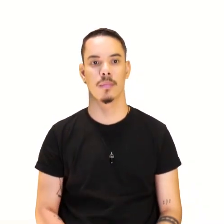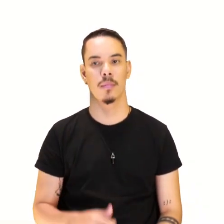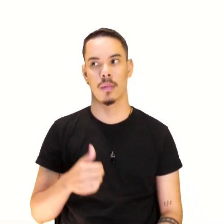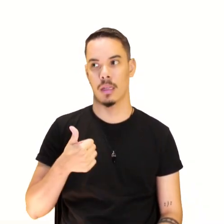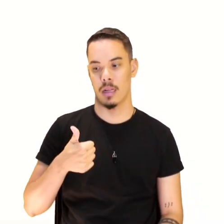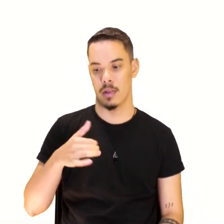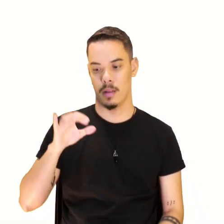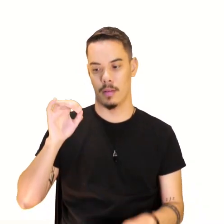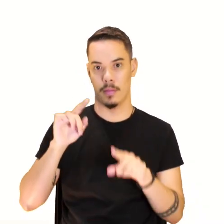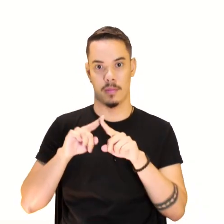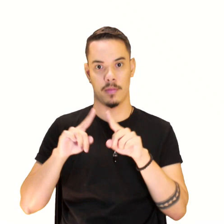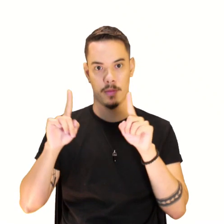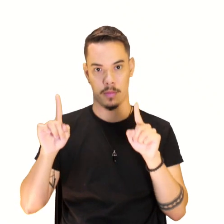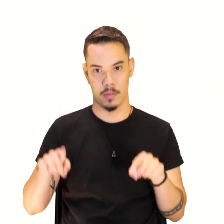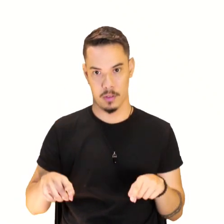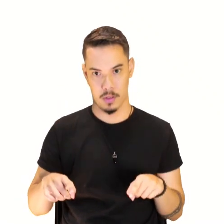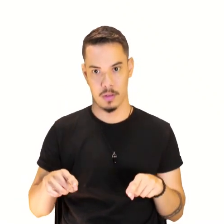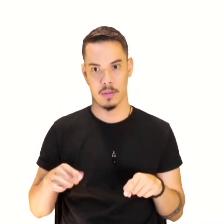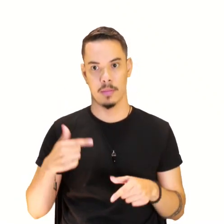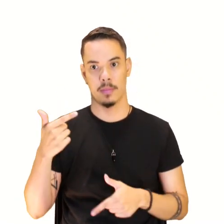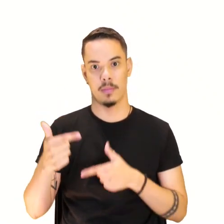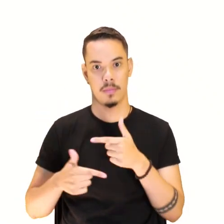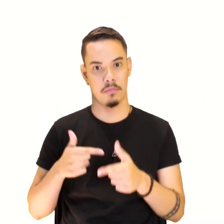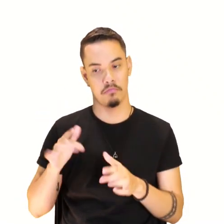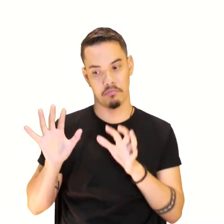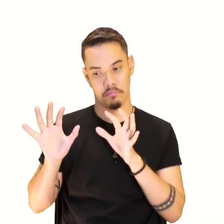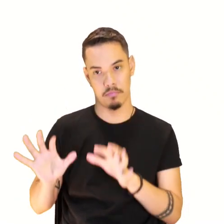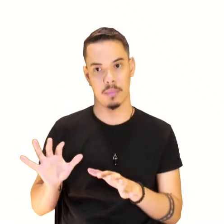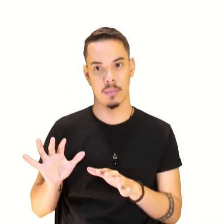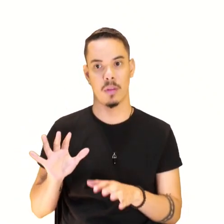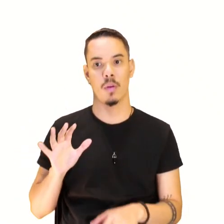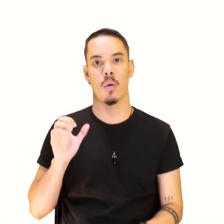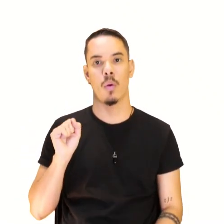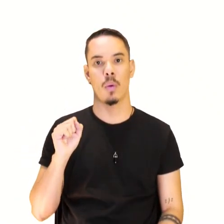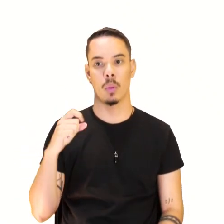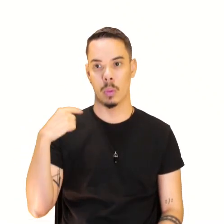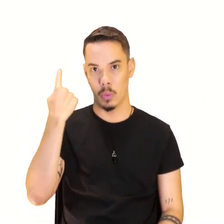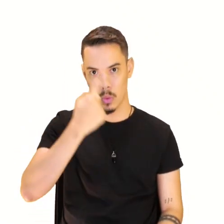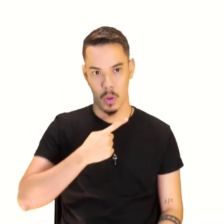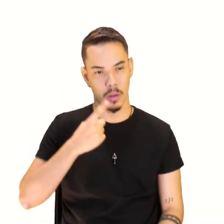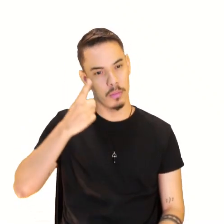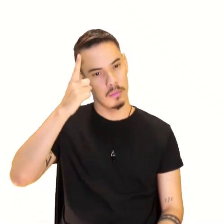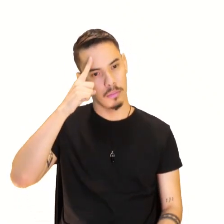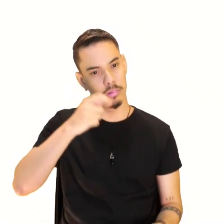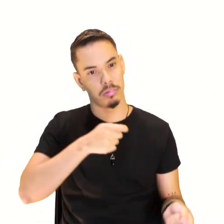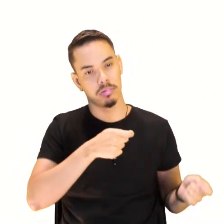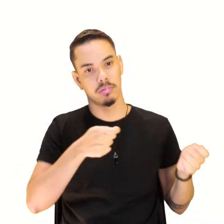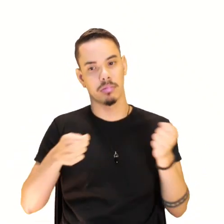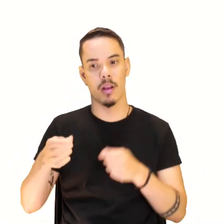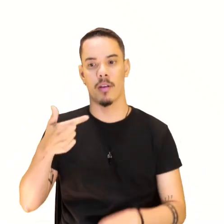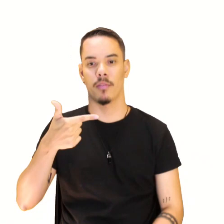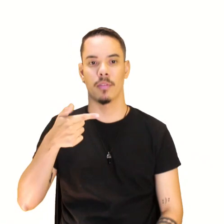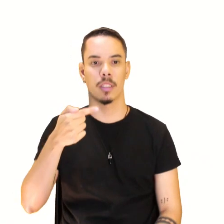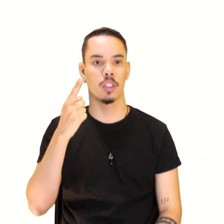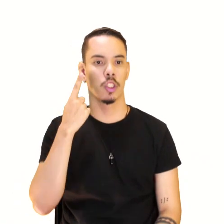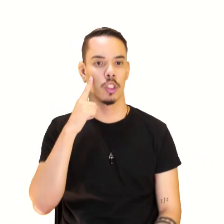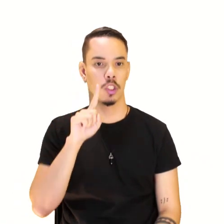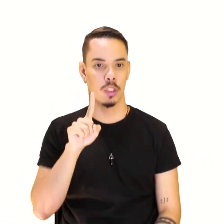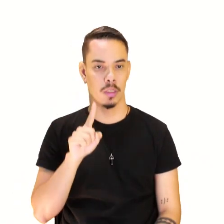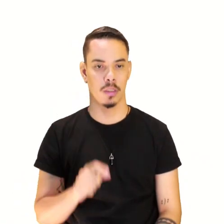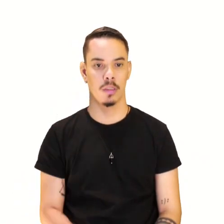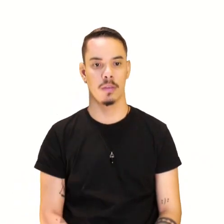10 funcionários de uma repartição trabalham 8 horas por dia durante 27 dias